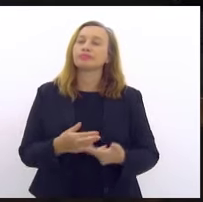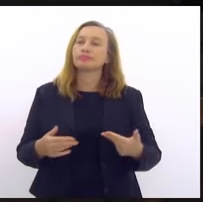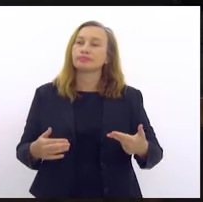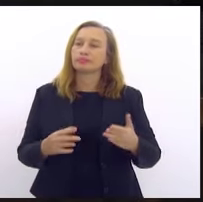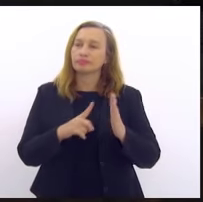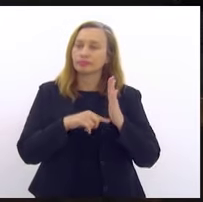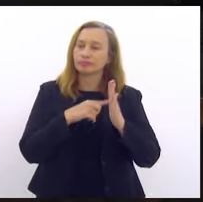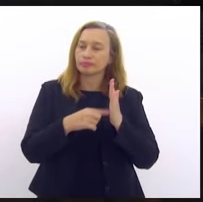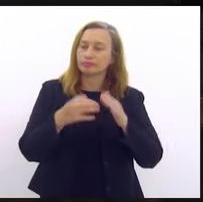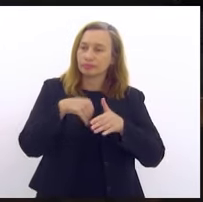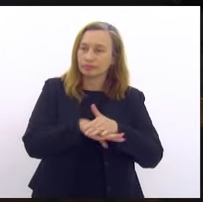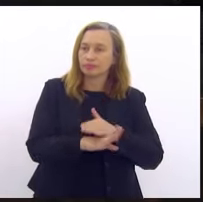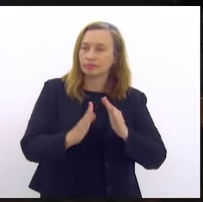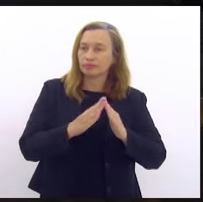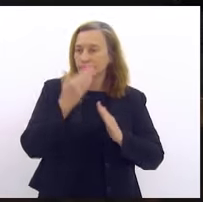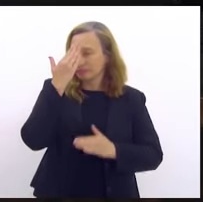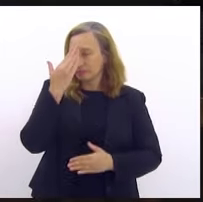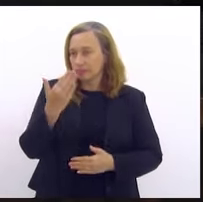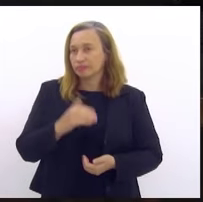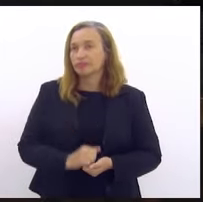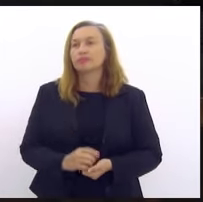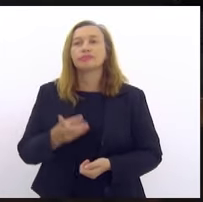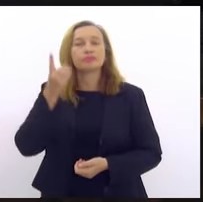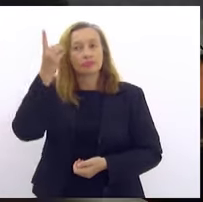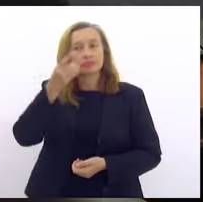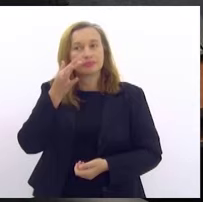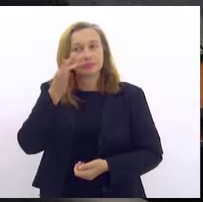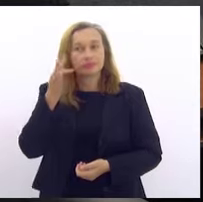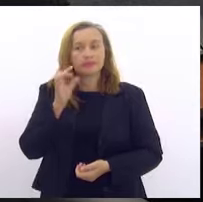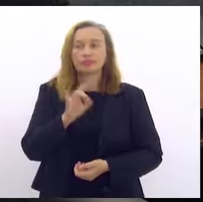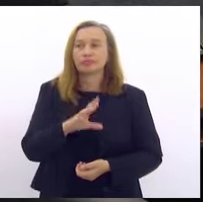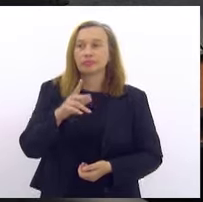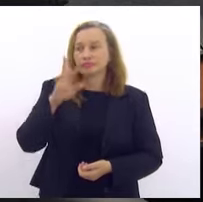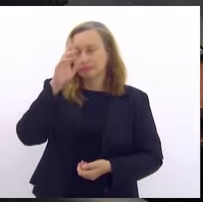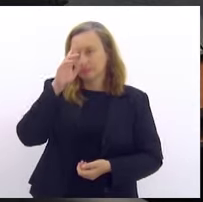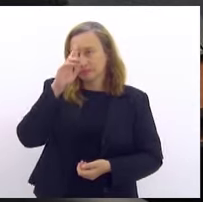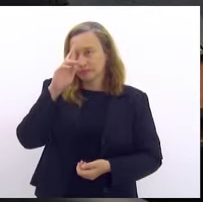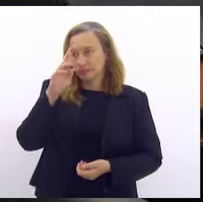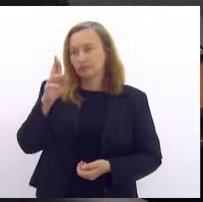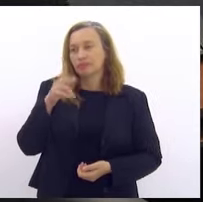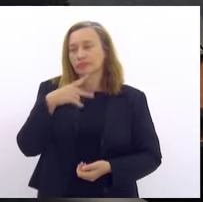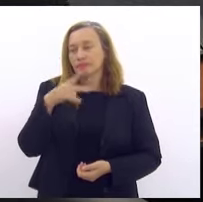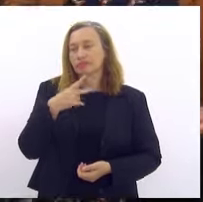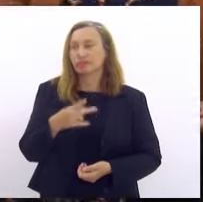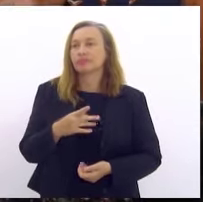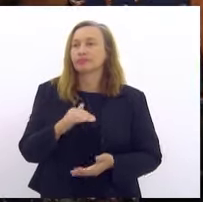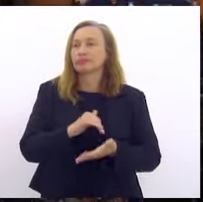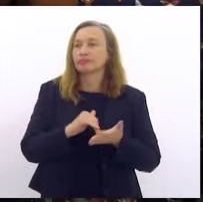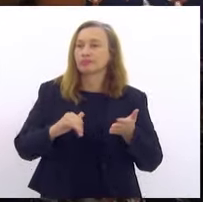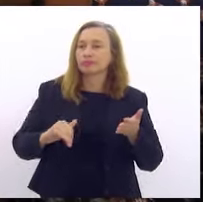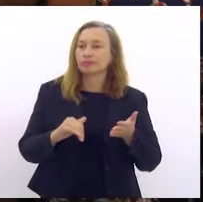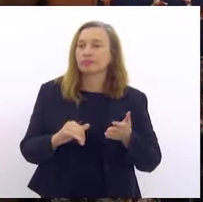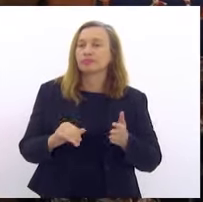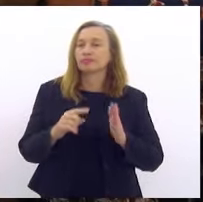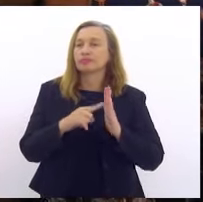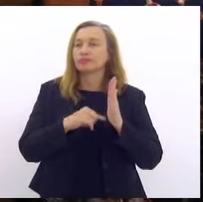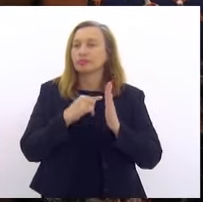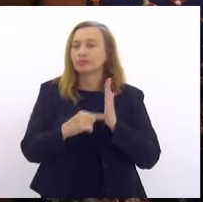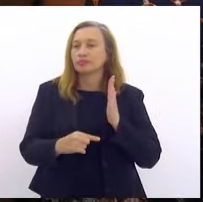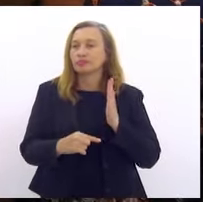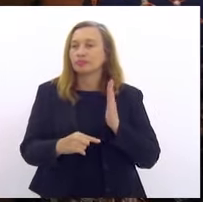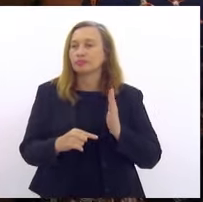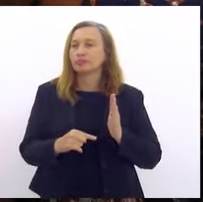armazenado na casa. Muito obrigado. Presidente, deputado questão Serafini. De ordem. Só confirmar com Vossa Excelência que a gente derrubou o veto